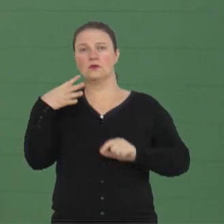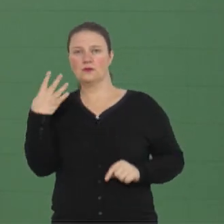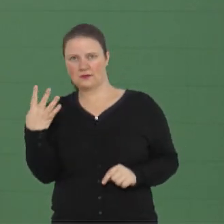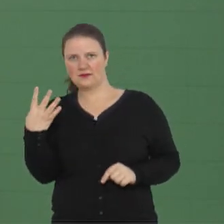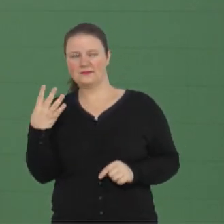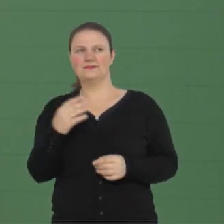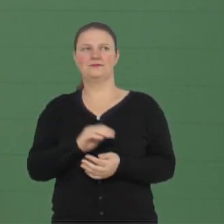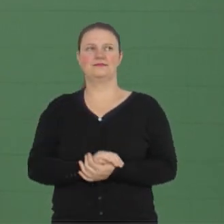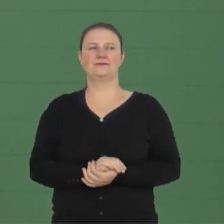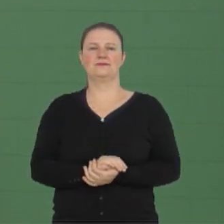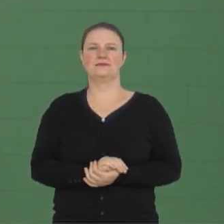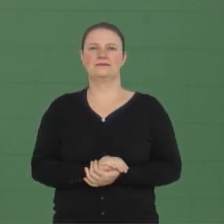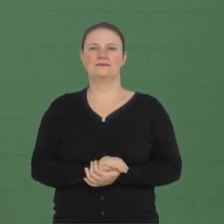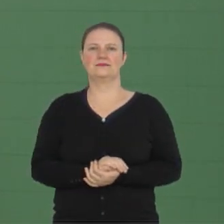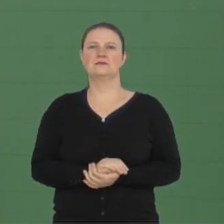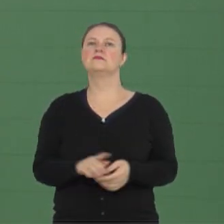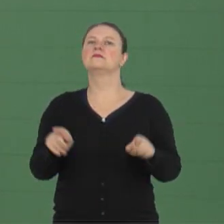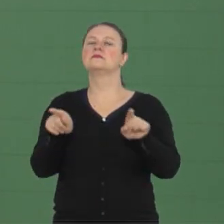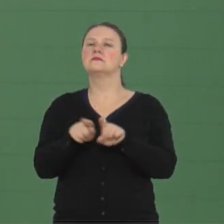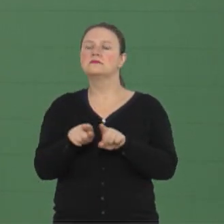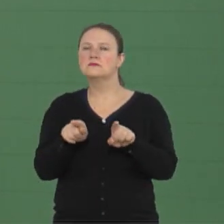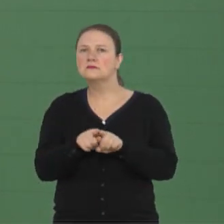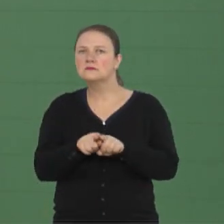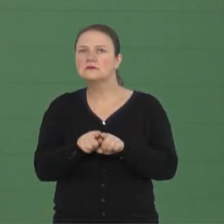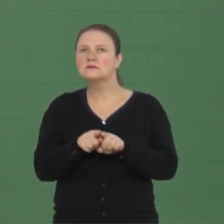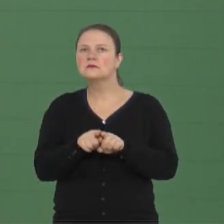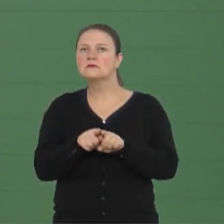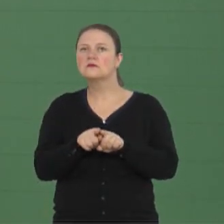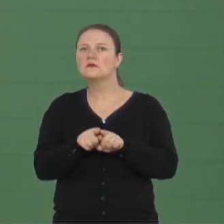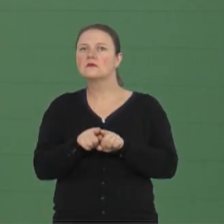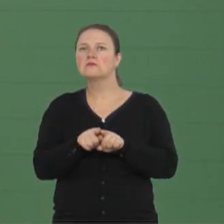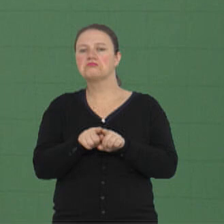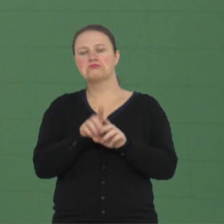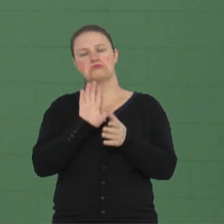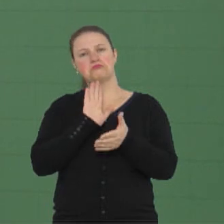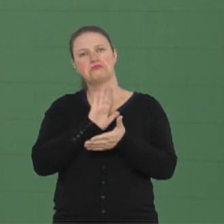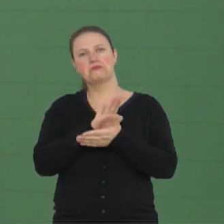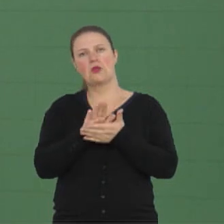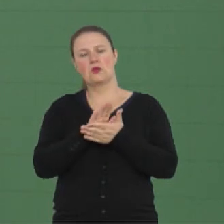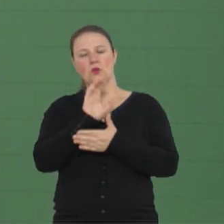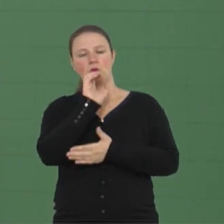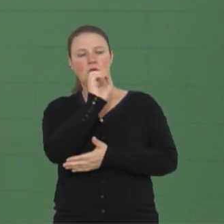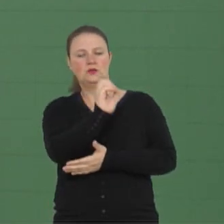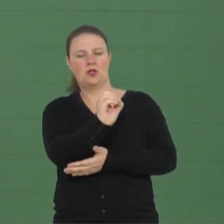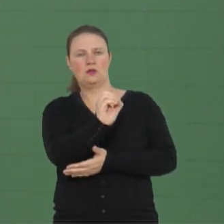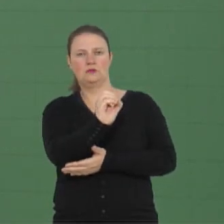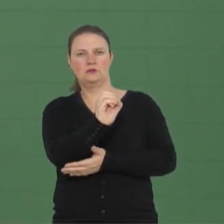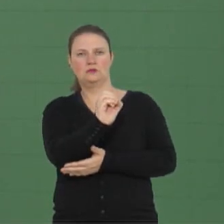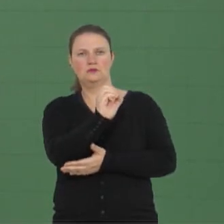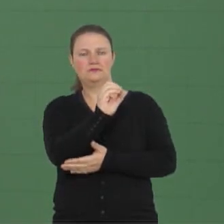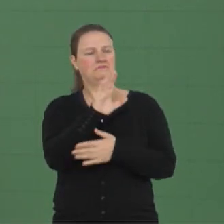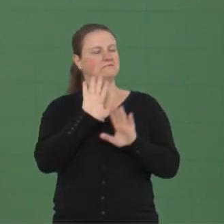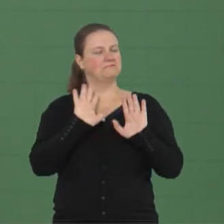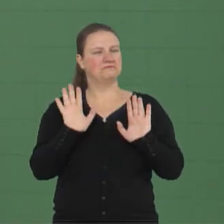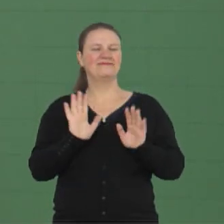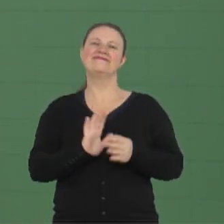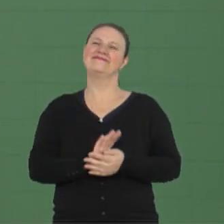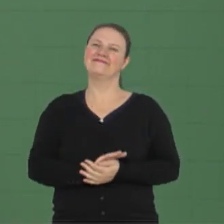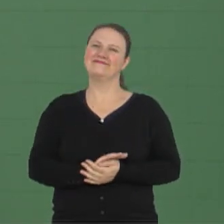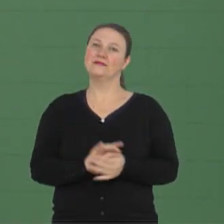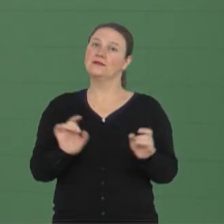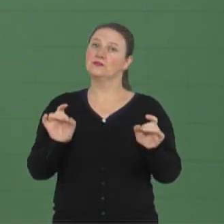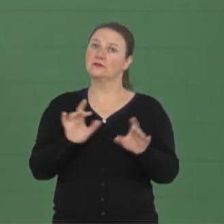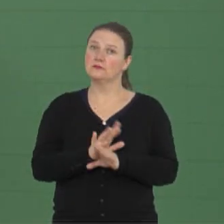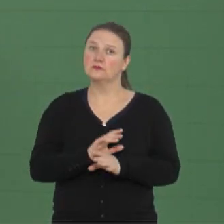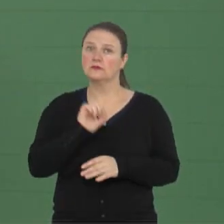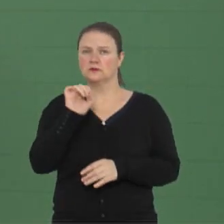É 4. Consequentemente, para 4 não temos nada. ok? Então, se você tem